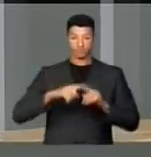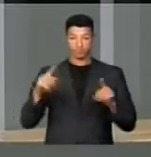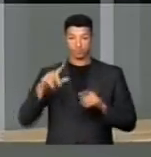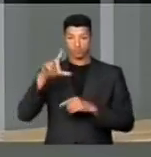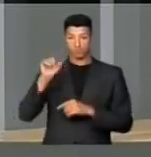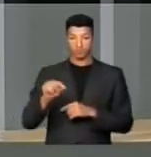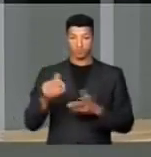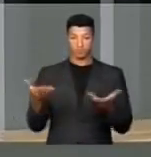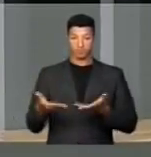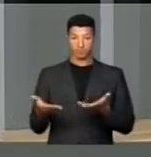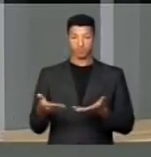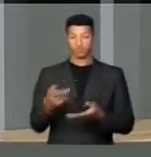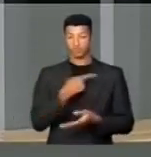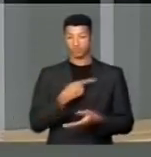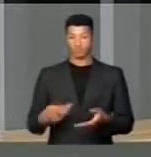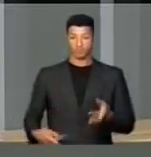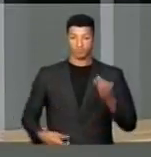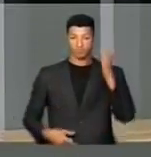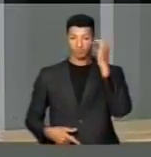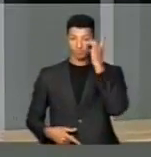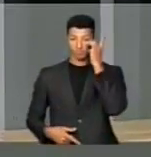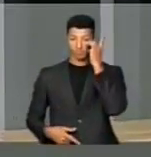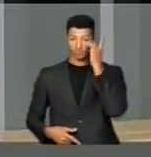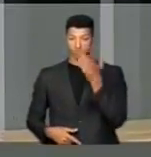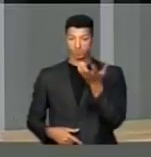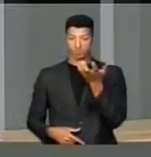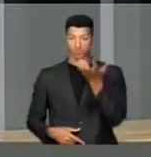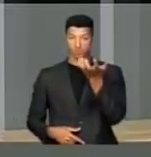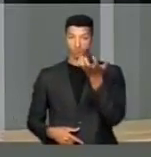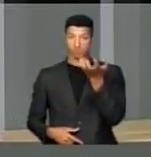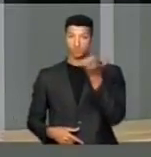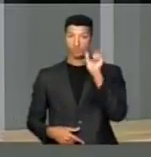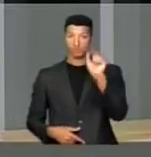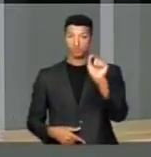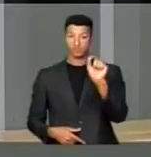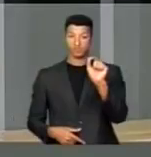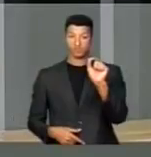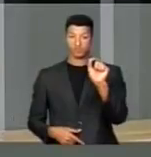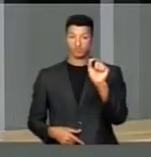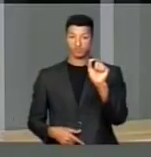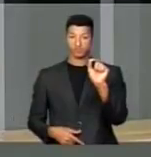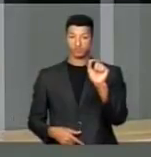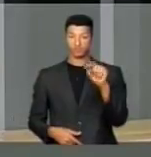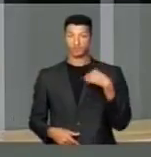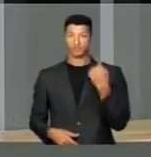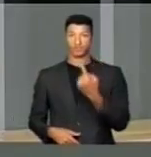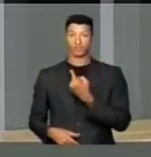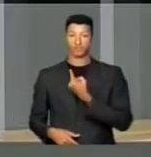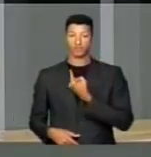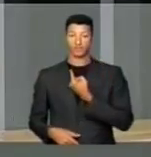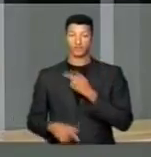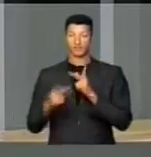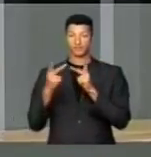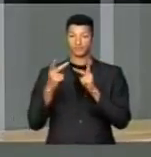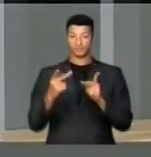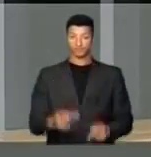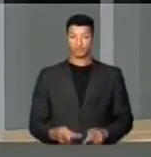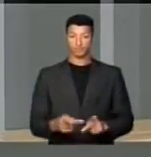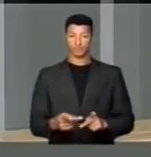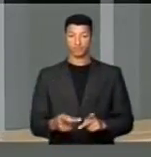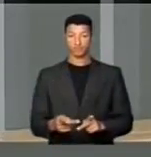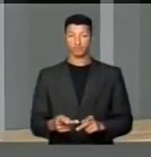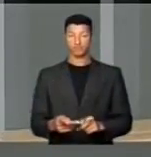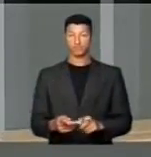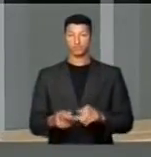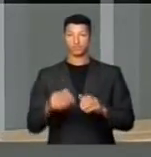isso, agora a Presidente do Brasil, ela quer que o nosso projeto